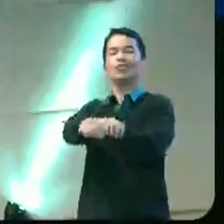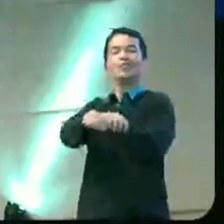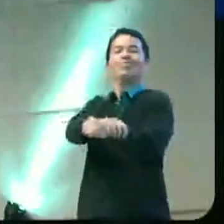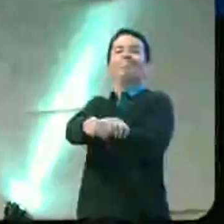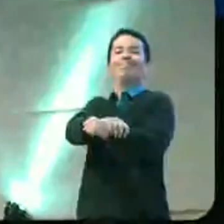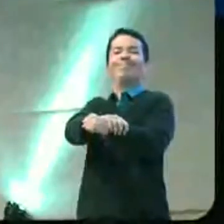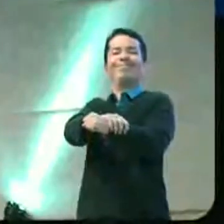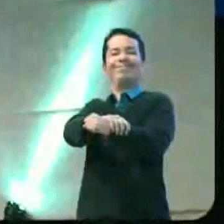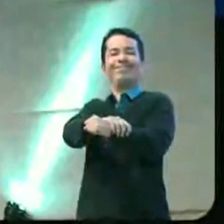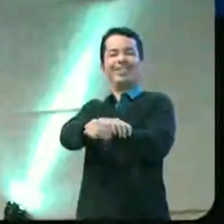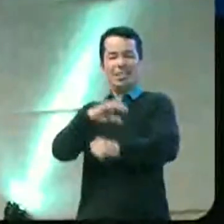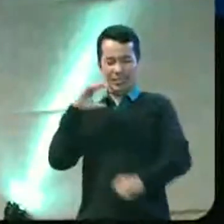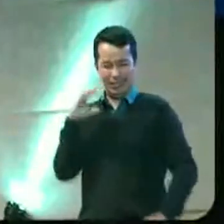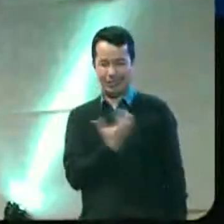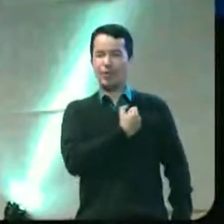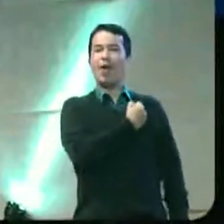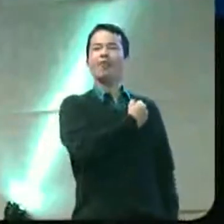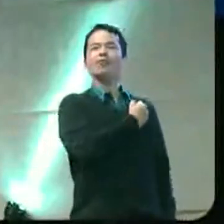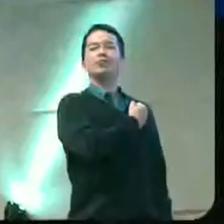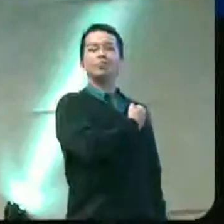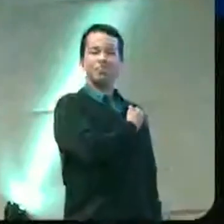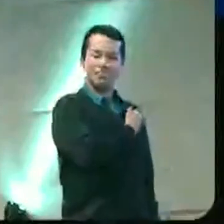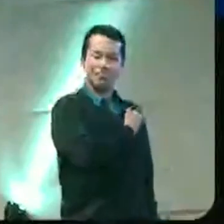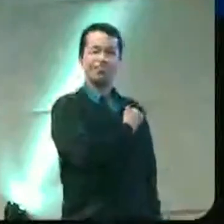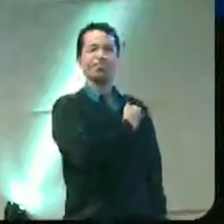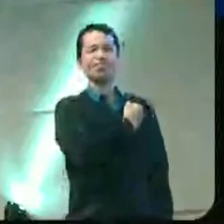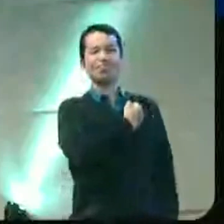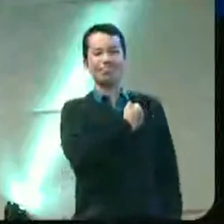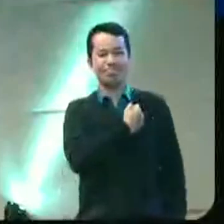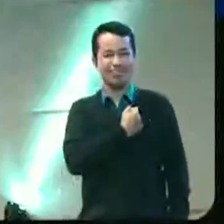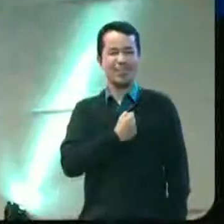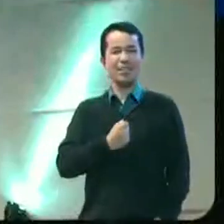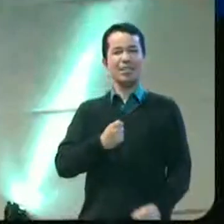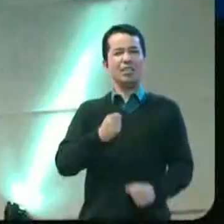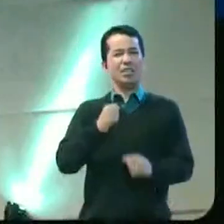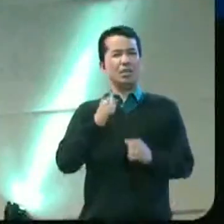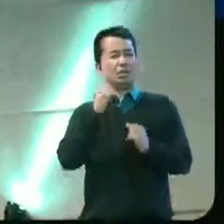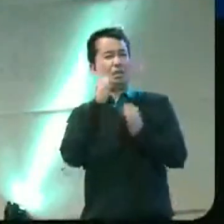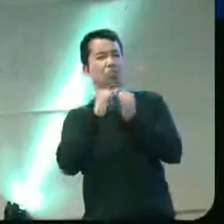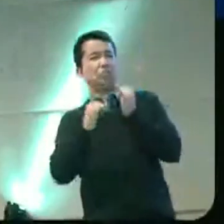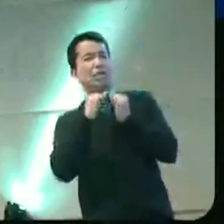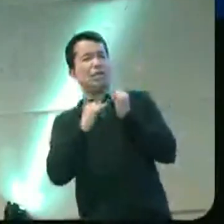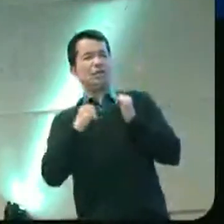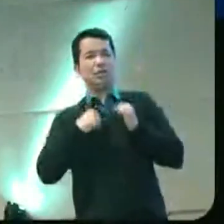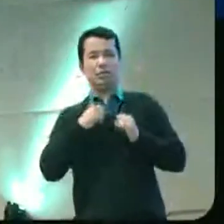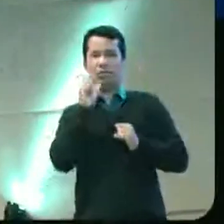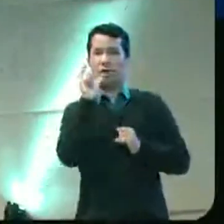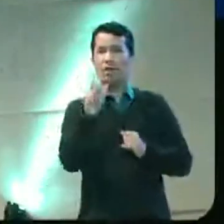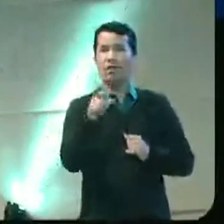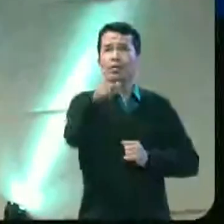Talvez pareça insensível falar, tenha fé num momento como esse. Talvez enquanto